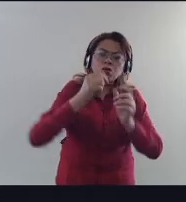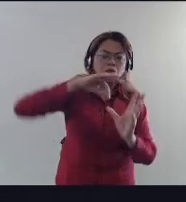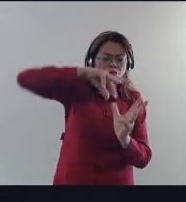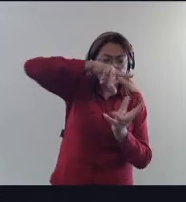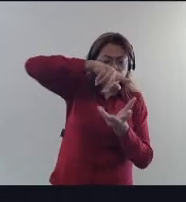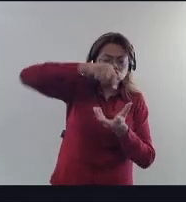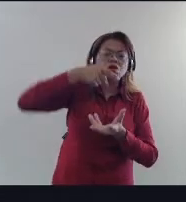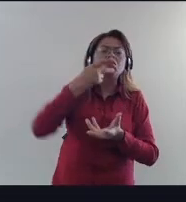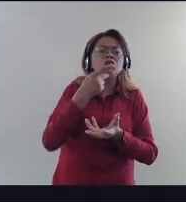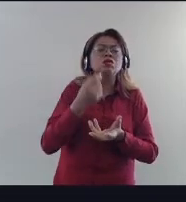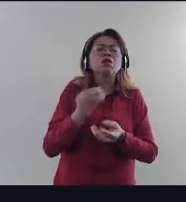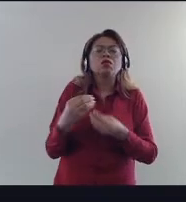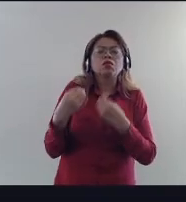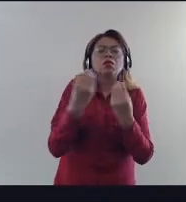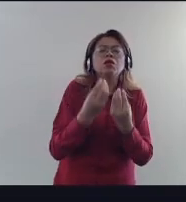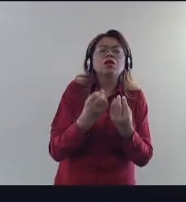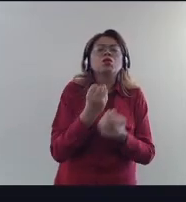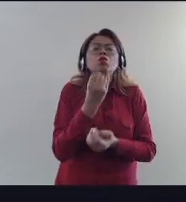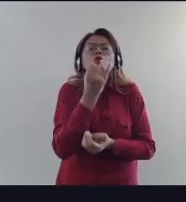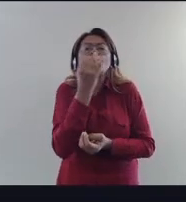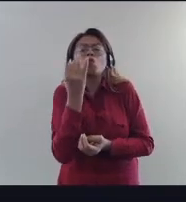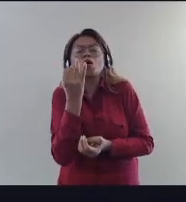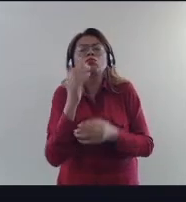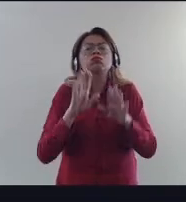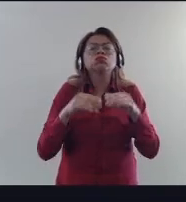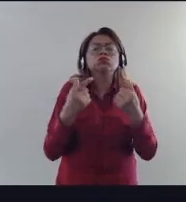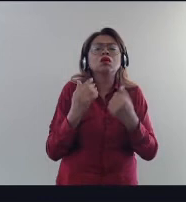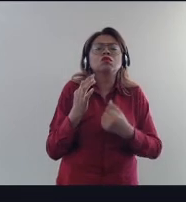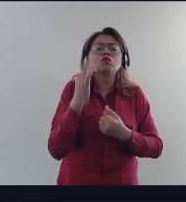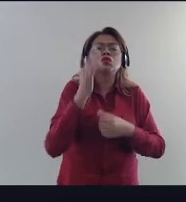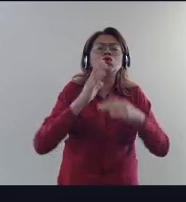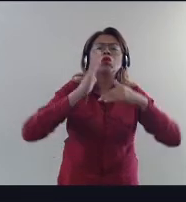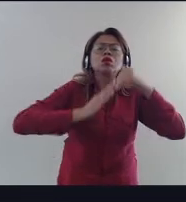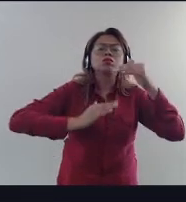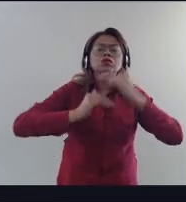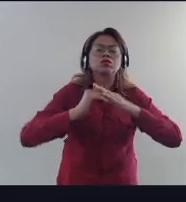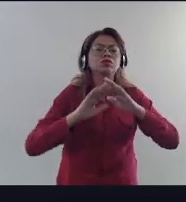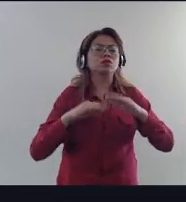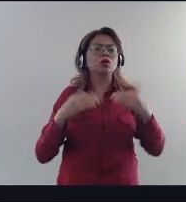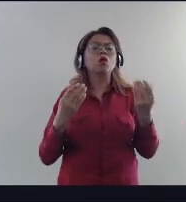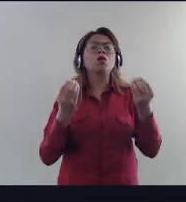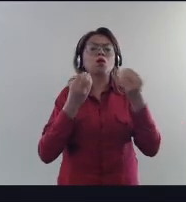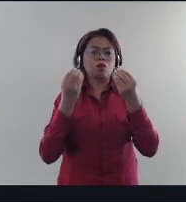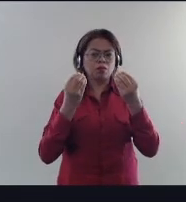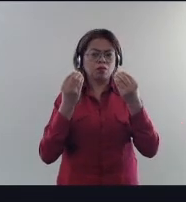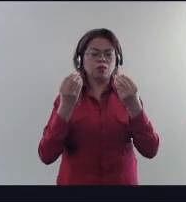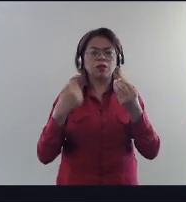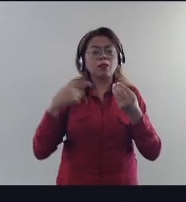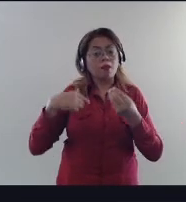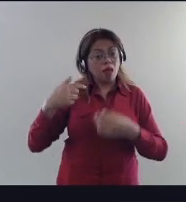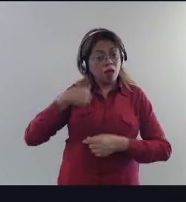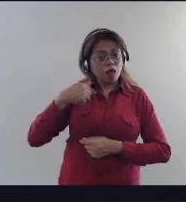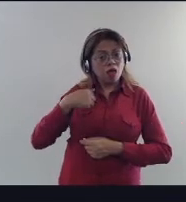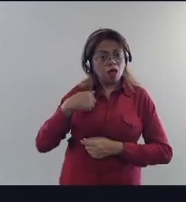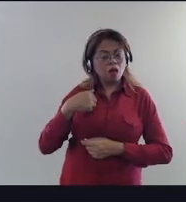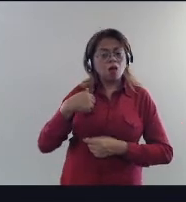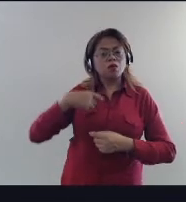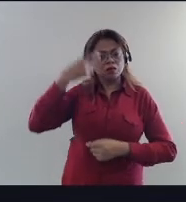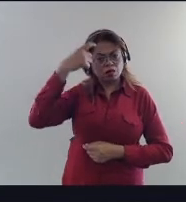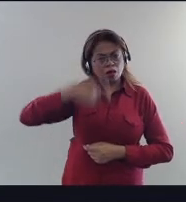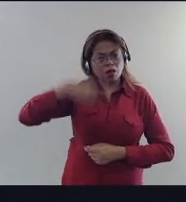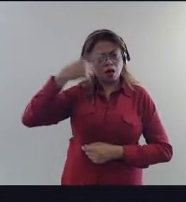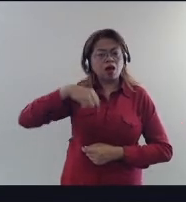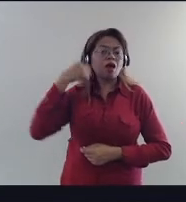preciso ter medo, como o Vinícius mencionou? Eu, como advogado, tenho que ser reativo à inovação e tecnologia? Aqui